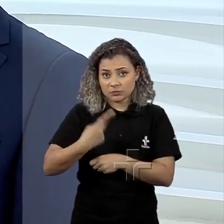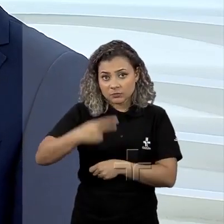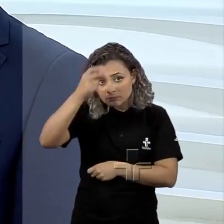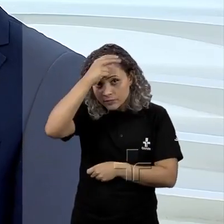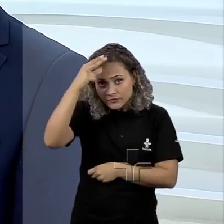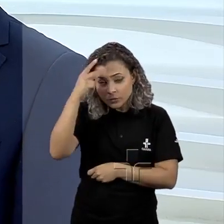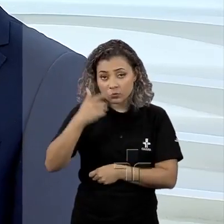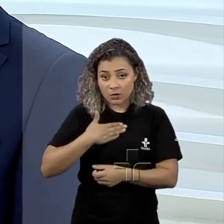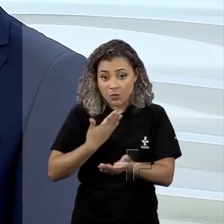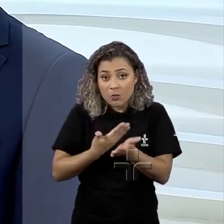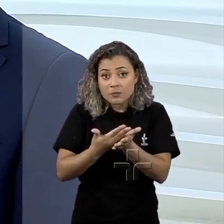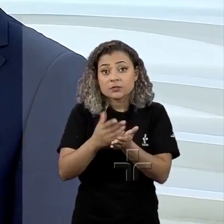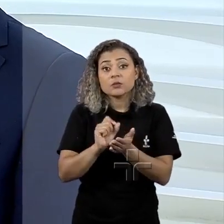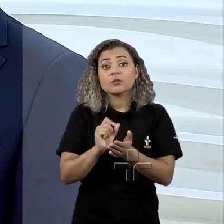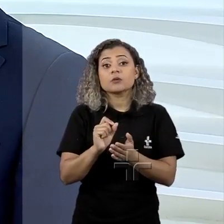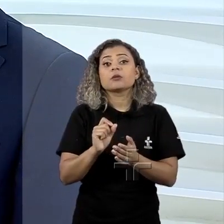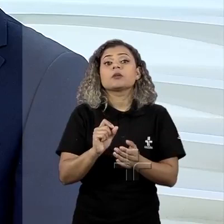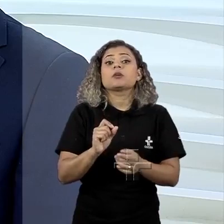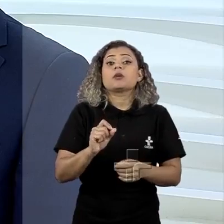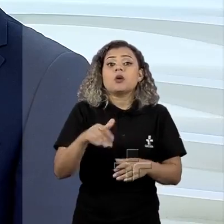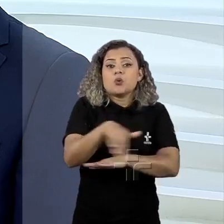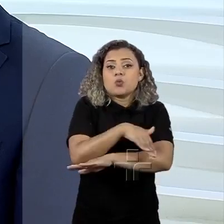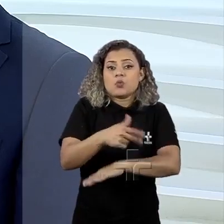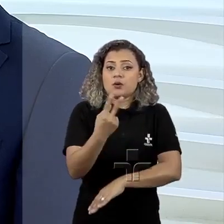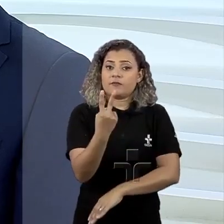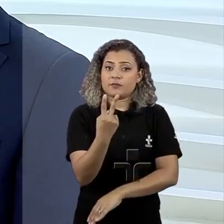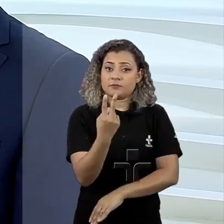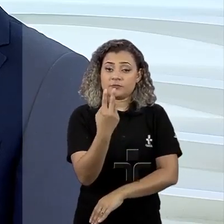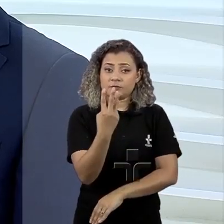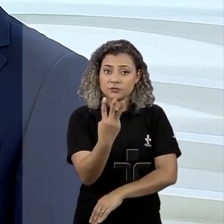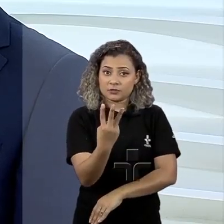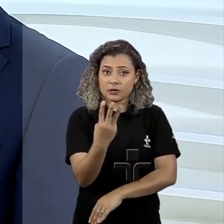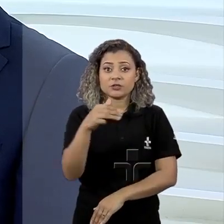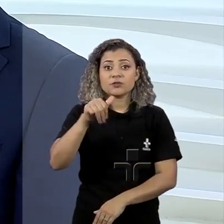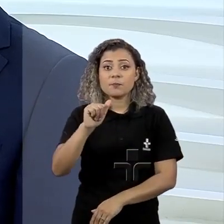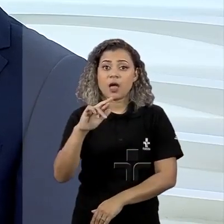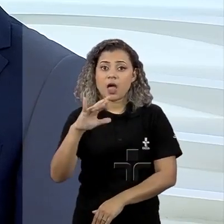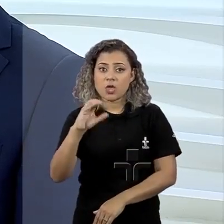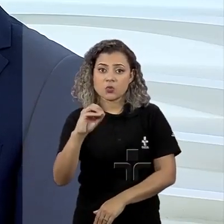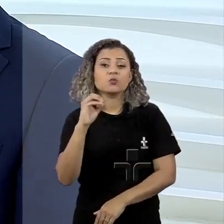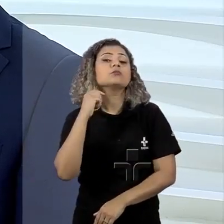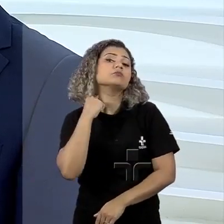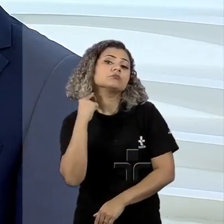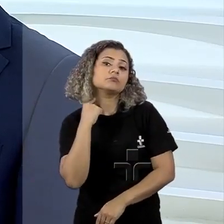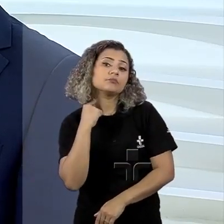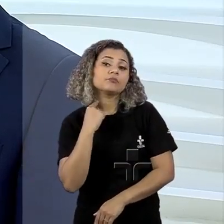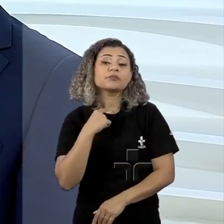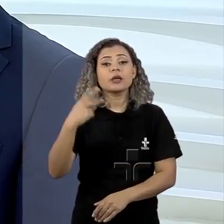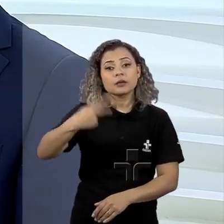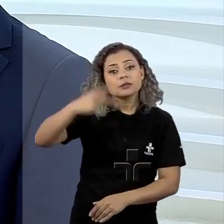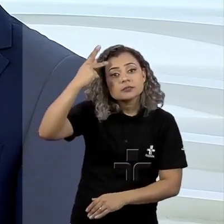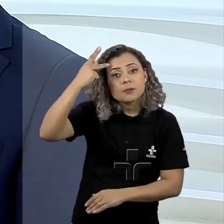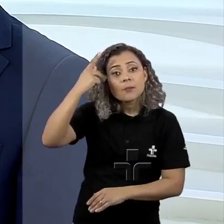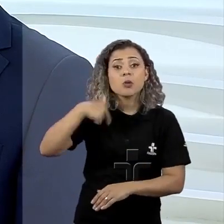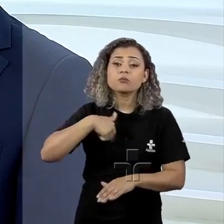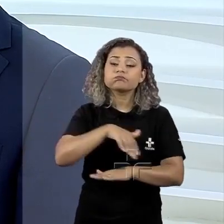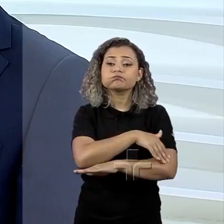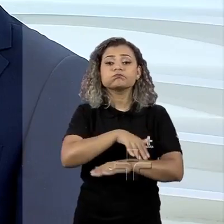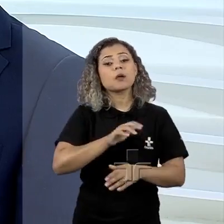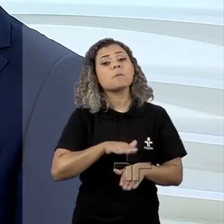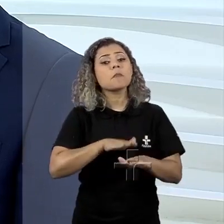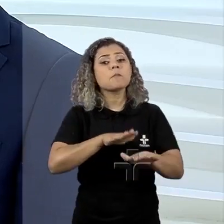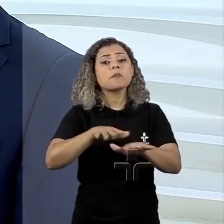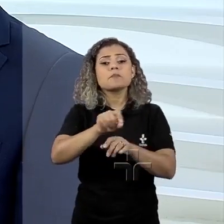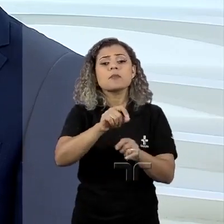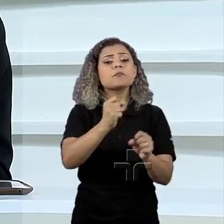fomos à Avenida 23 de Maio, em São Paulo, onde nós, dentro do programa São Paulo Cidade Linda, estamos fazendo a recuperação da cidade.